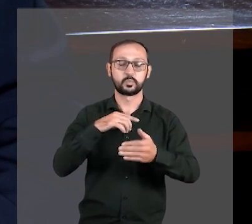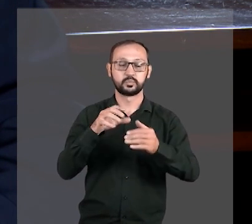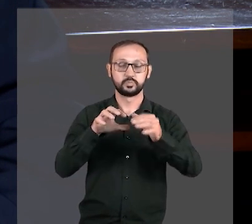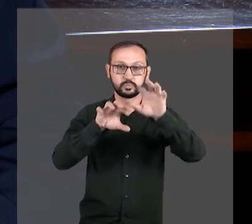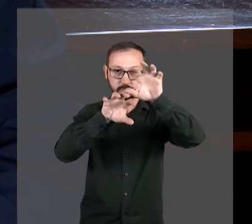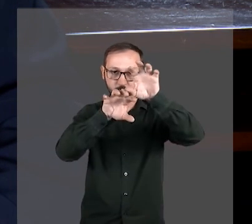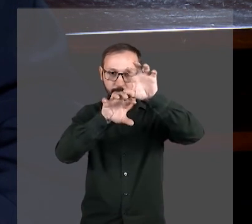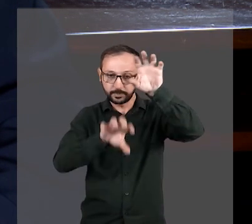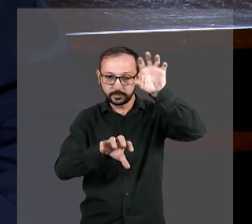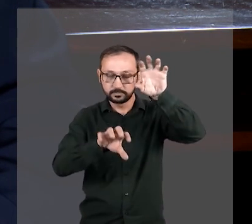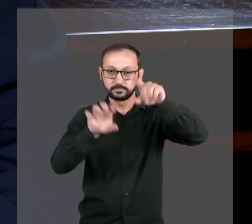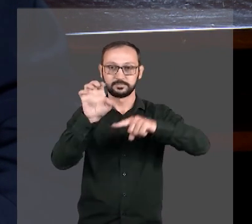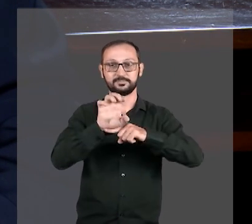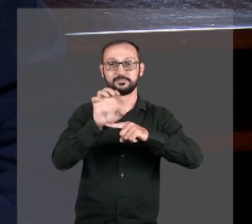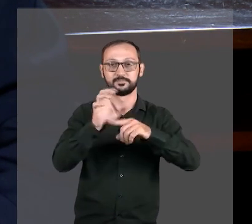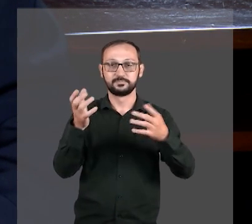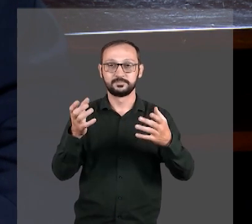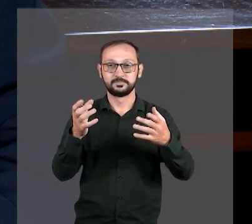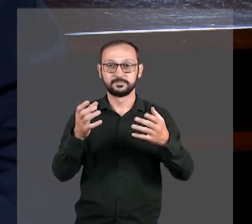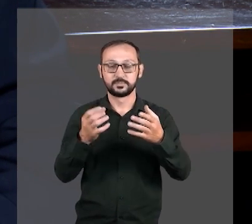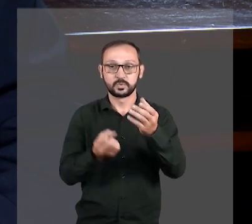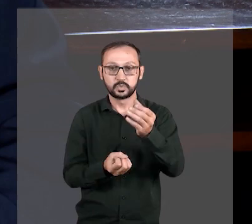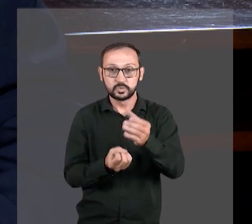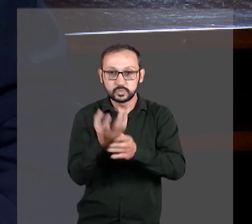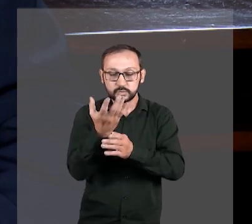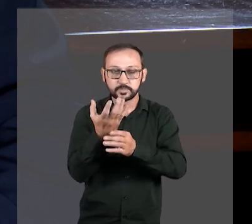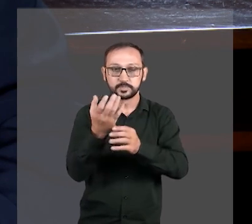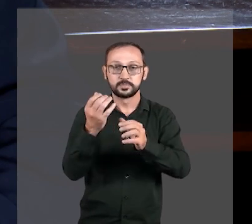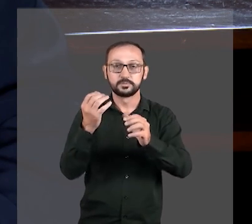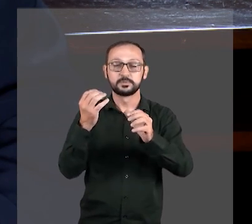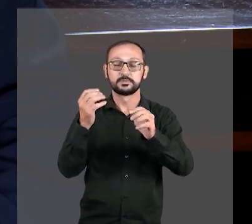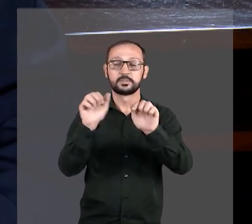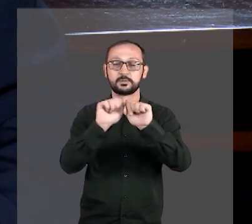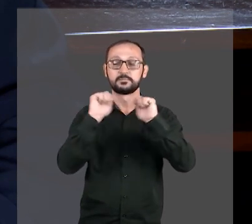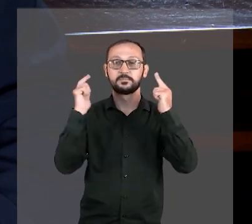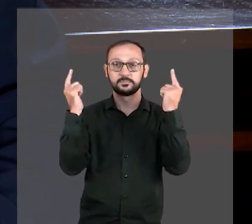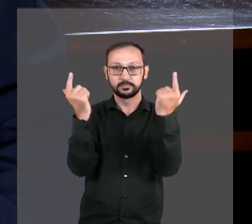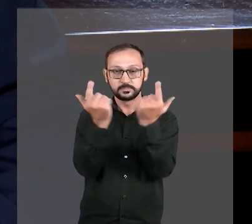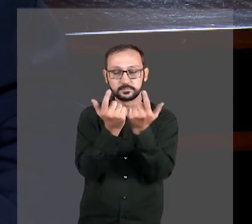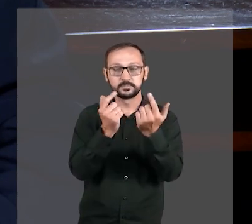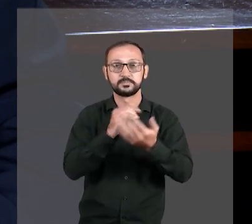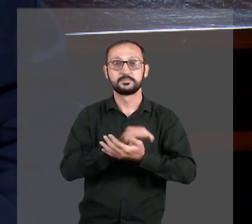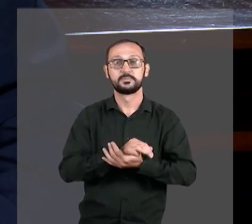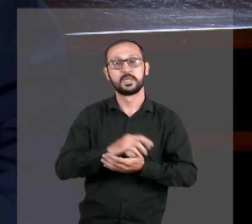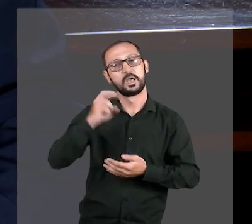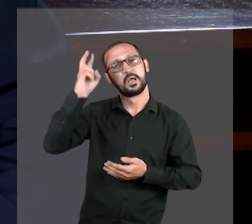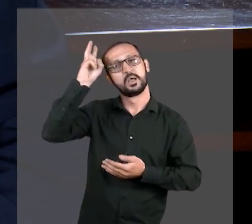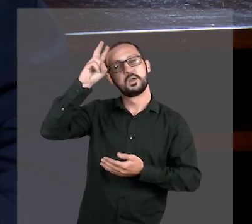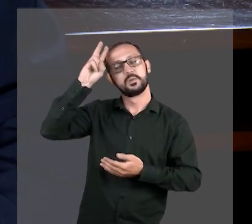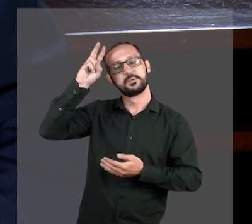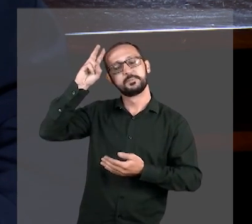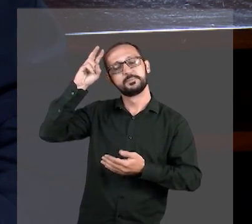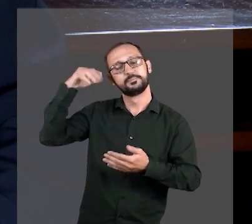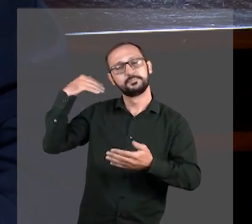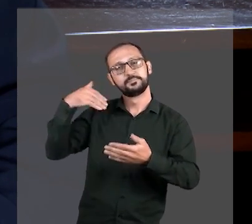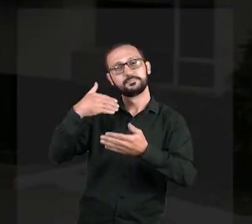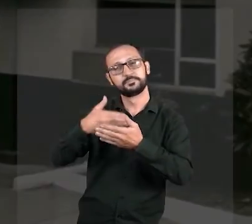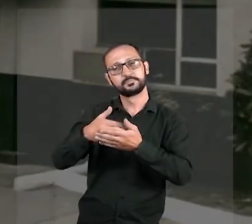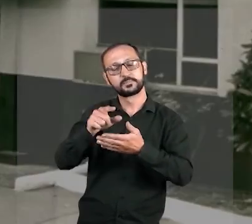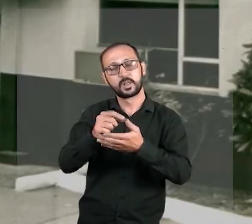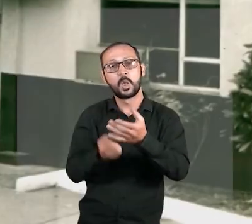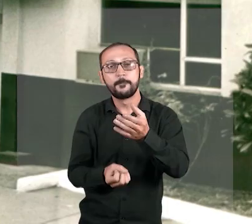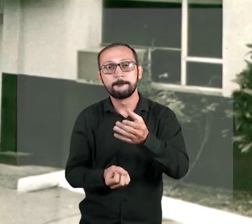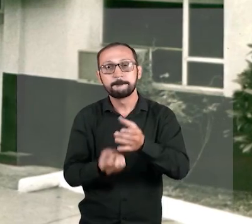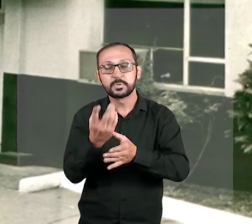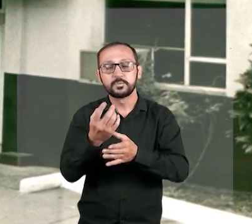do Estado e da instalação da Assembleia Legislativa aqui. Me recordo que